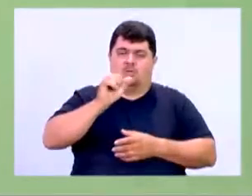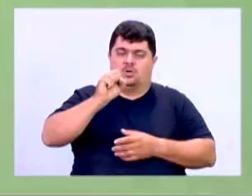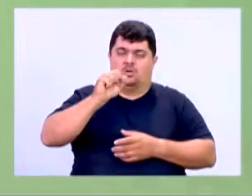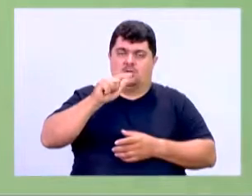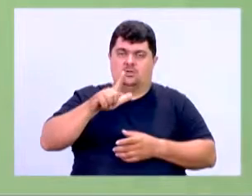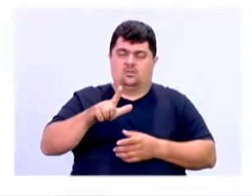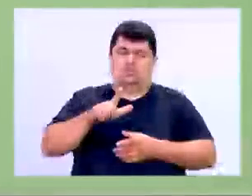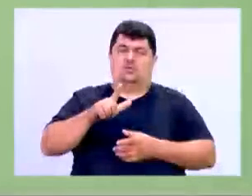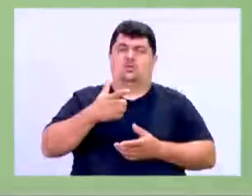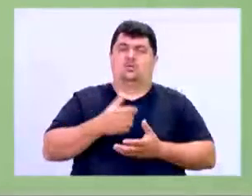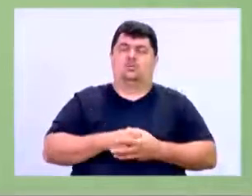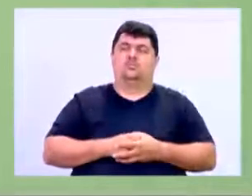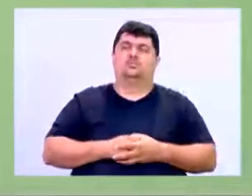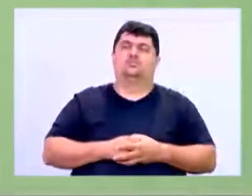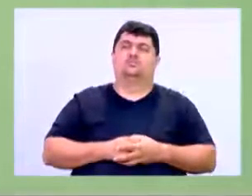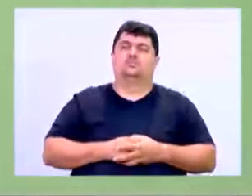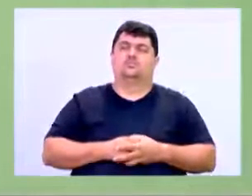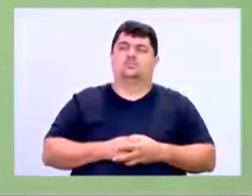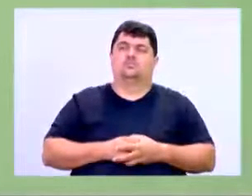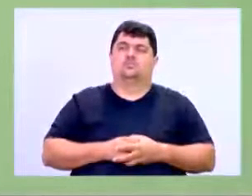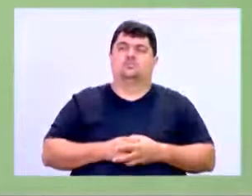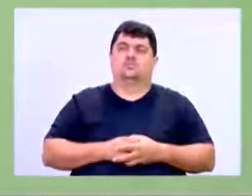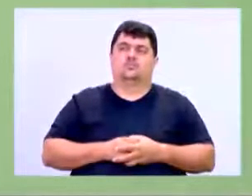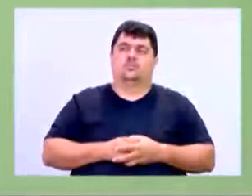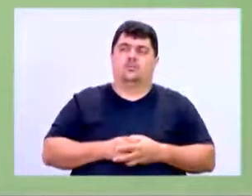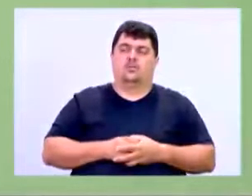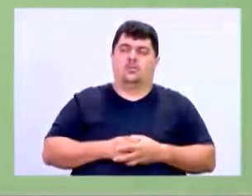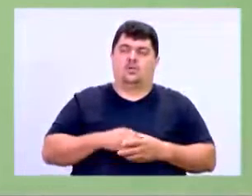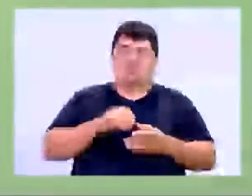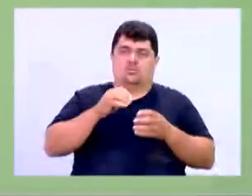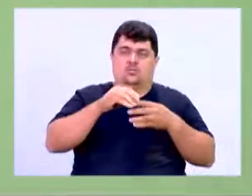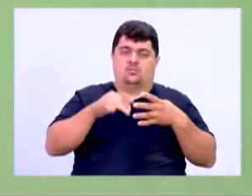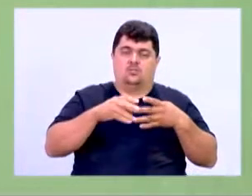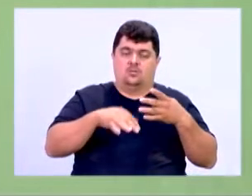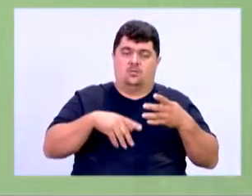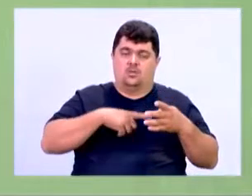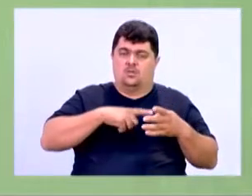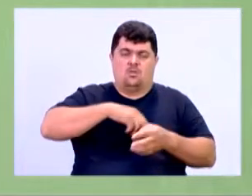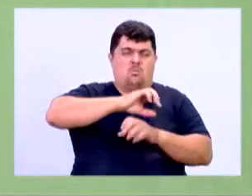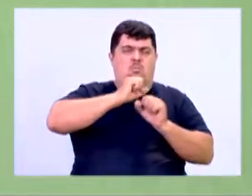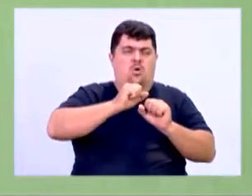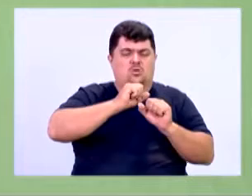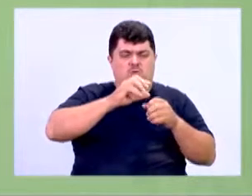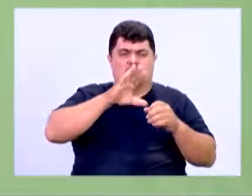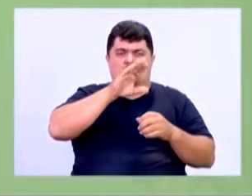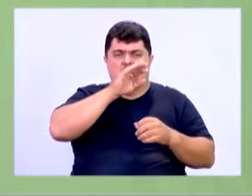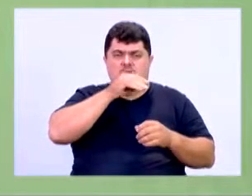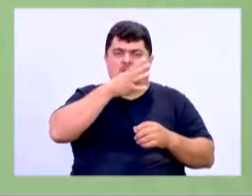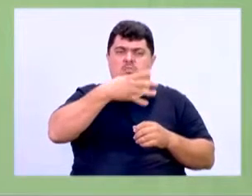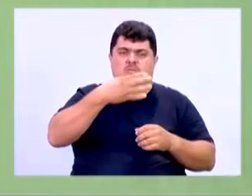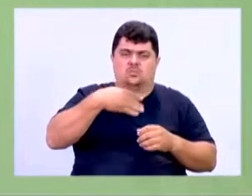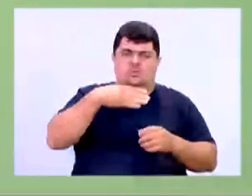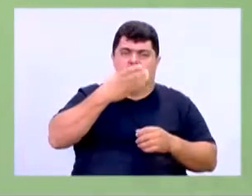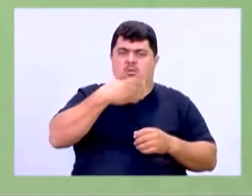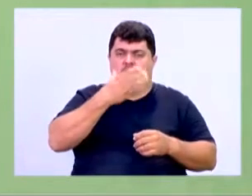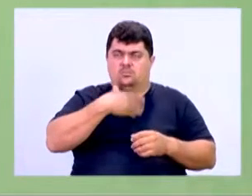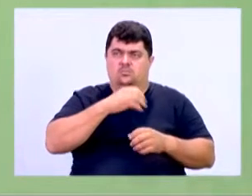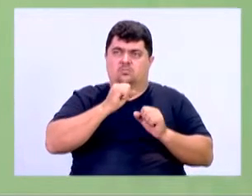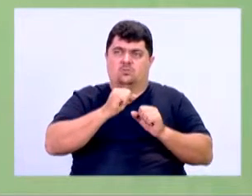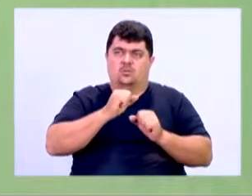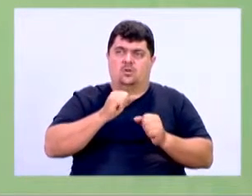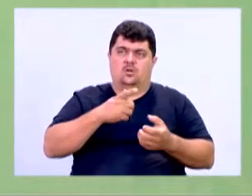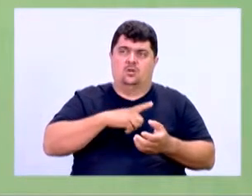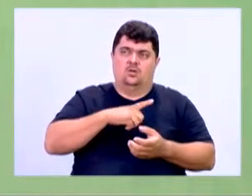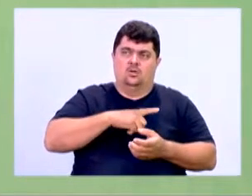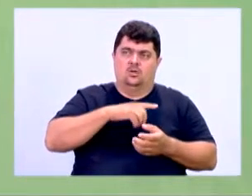gente conhece hoje. Característica do MySQL, ele é multiplataforma, ele suporta até 16 índices por tabela, ele